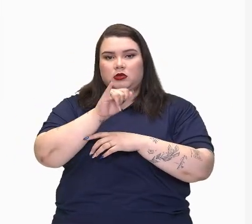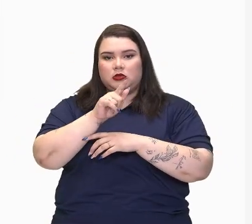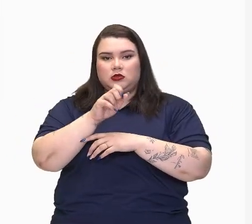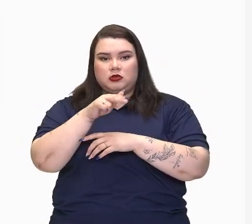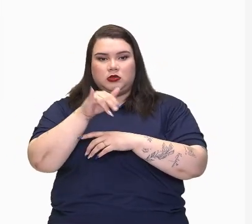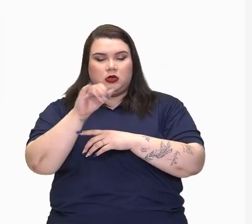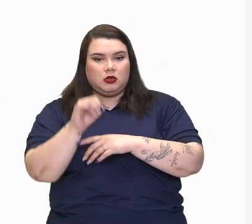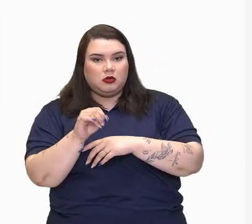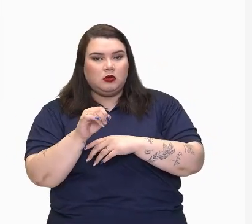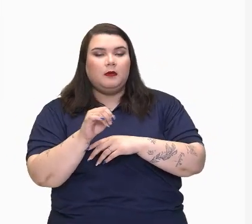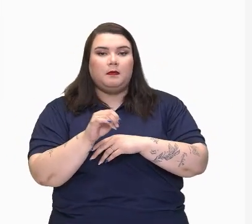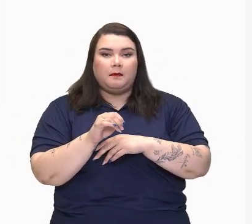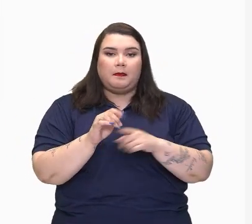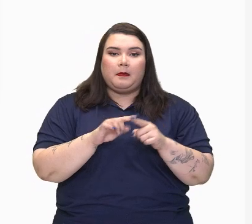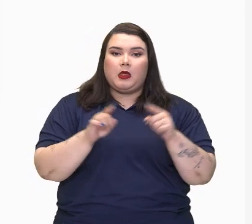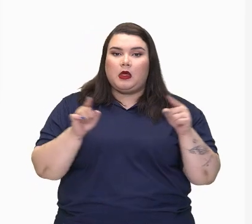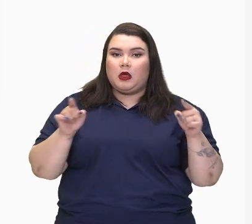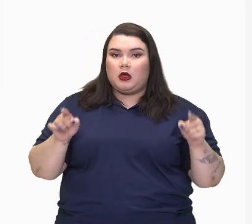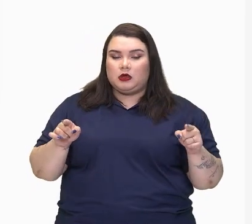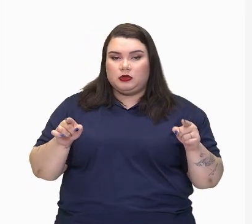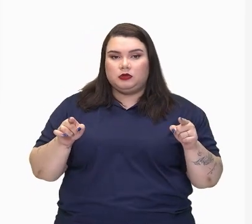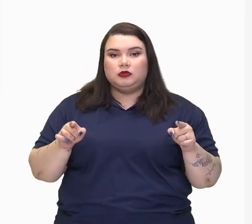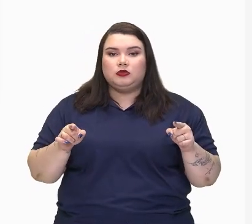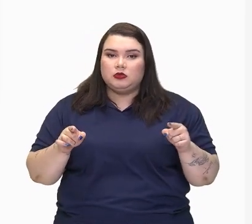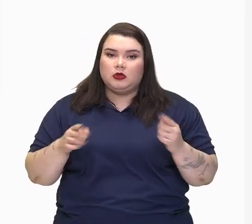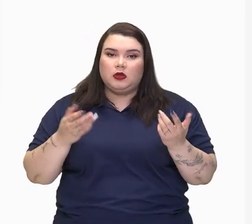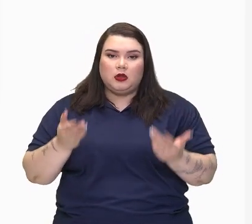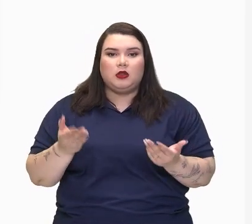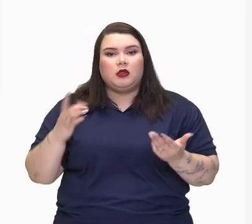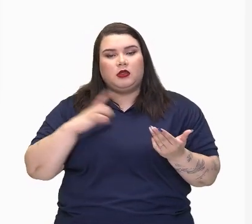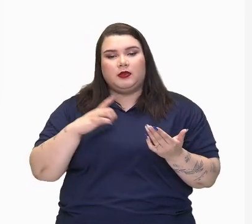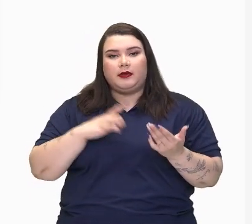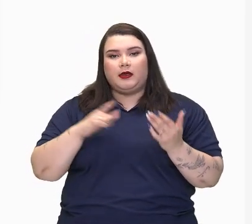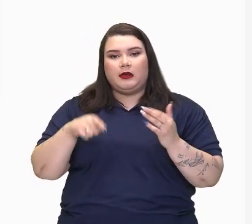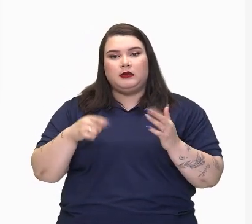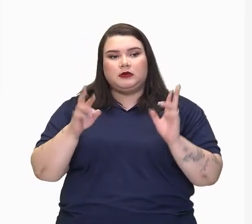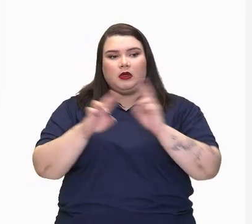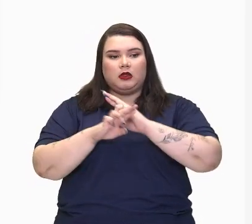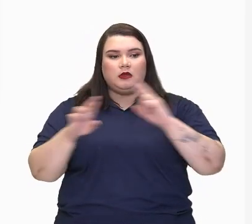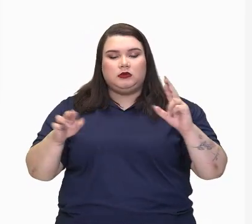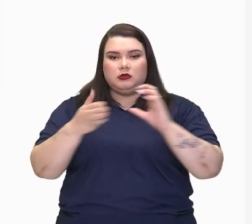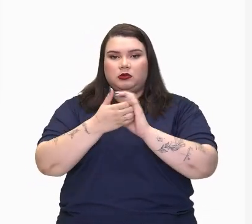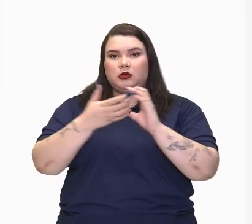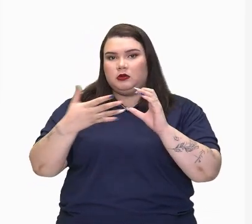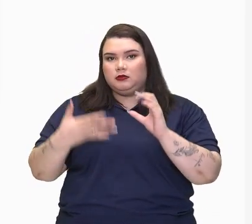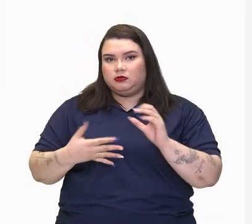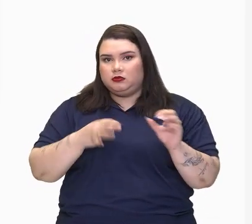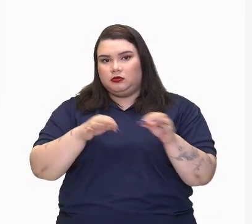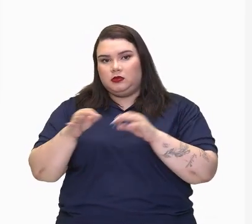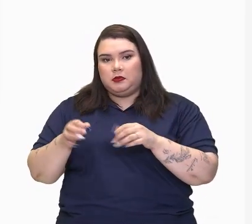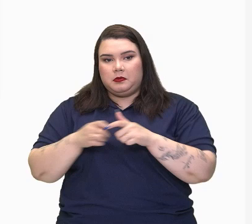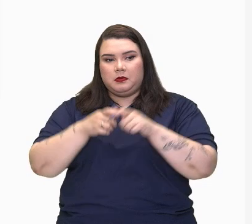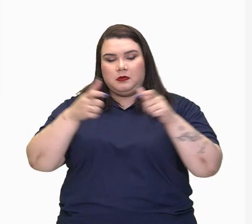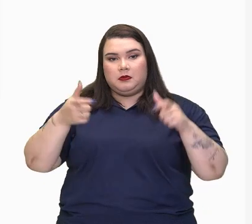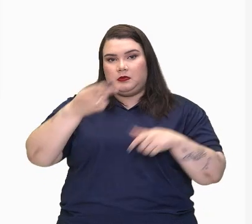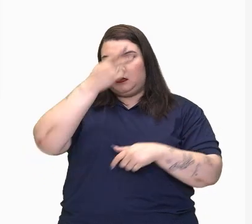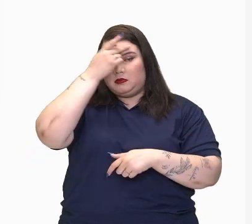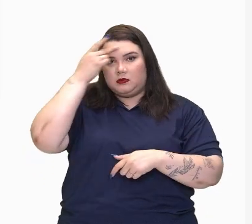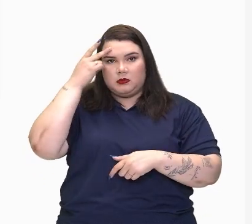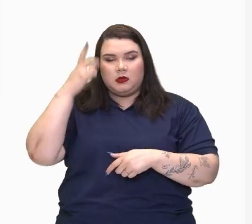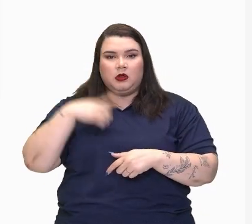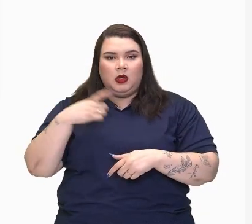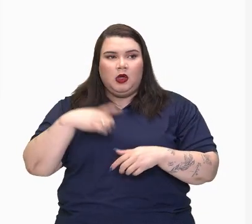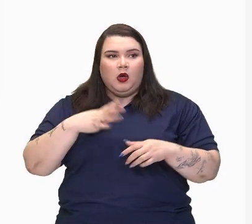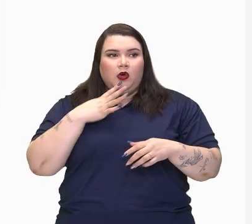oxigênio, mas é óbvio que tem esse aspecto desde sempre. Muitas pessoas ouviram isso ao longo da sua